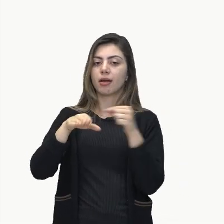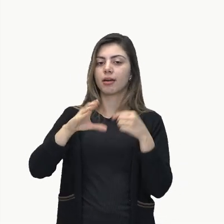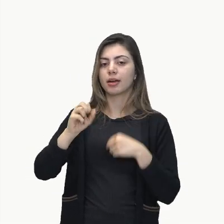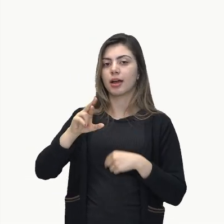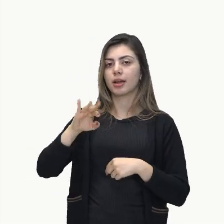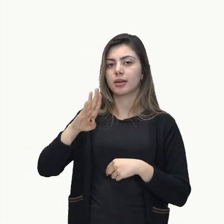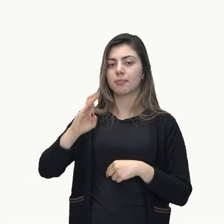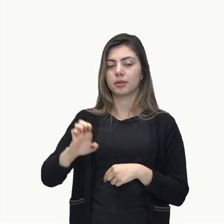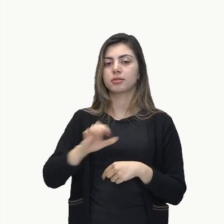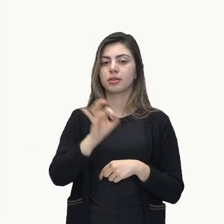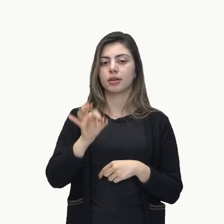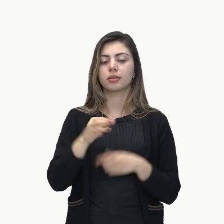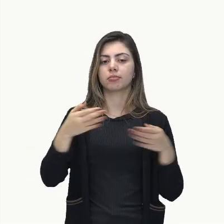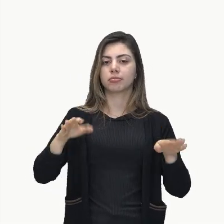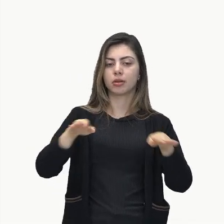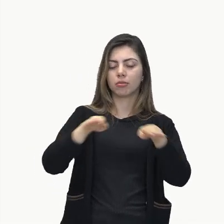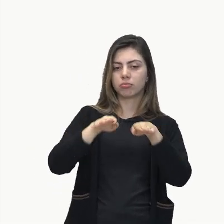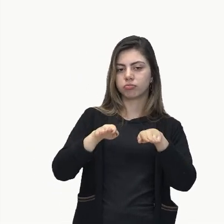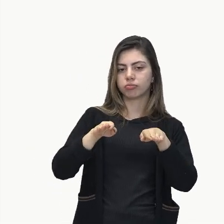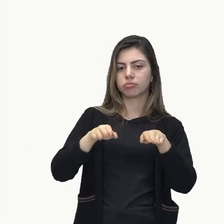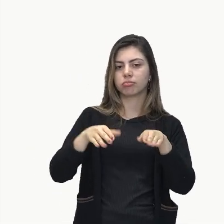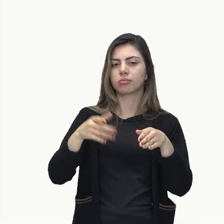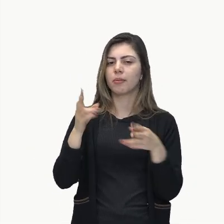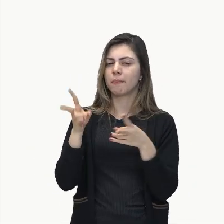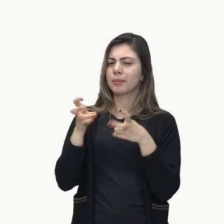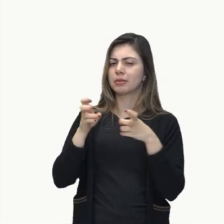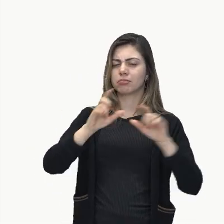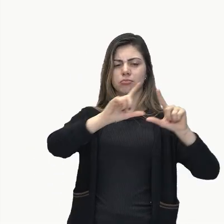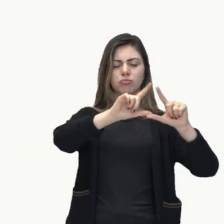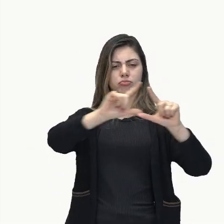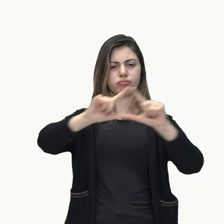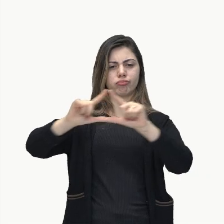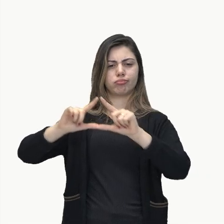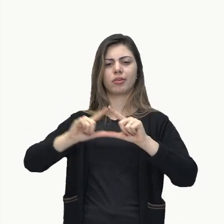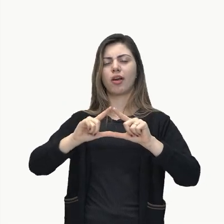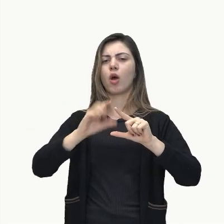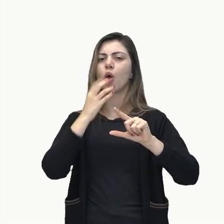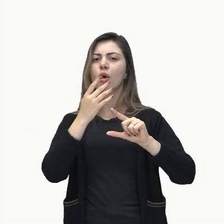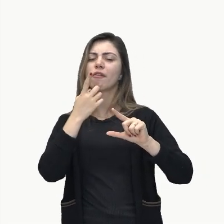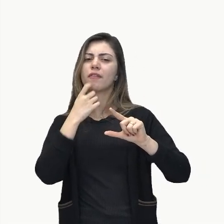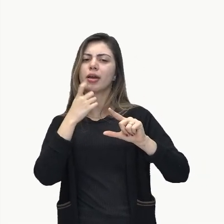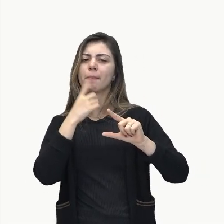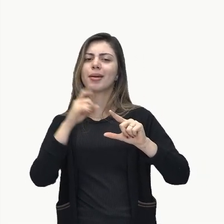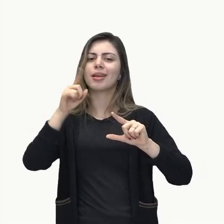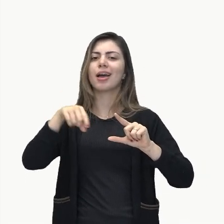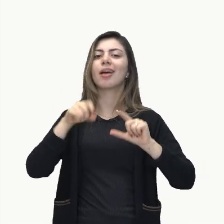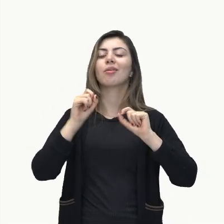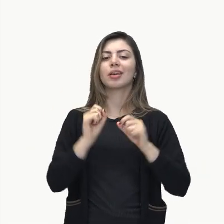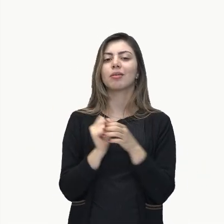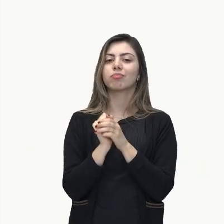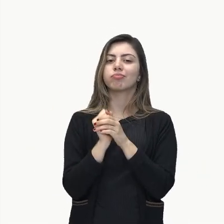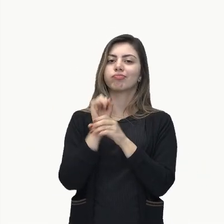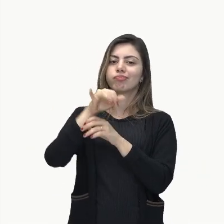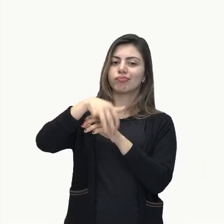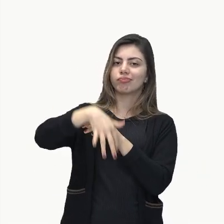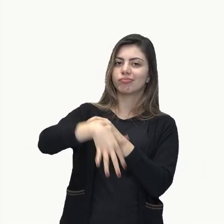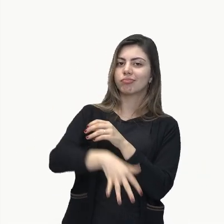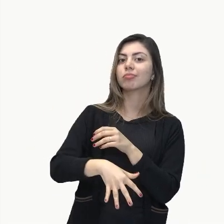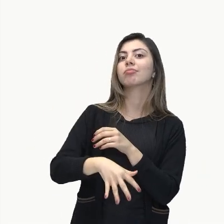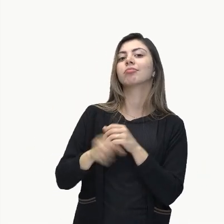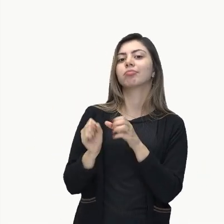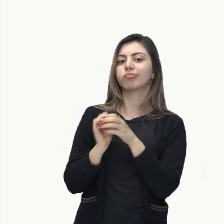bem? Aqui, nesses triângulos vermelhos, nós temos os vulcões que estão em atividade.